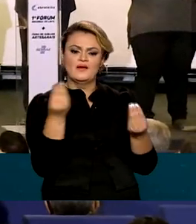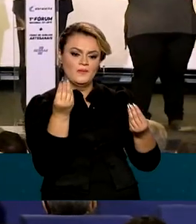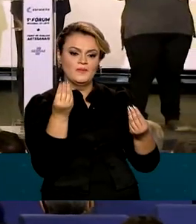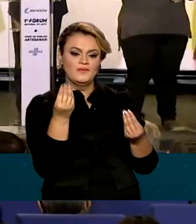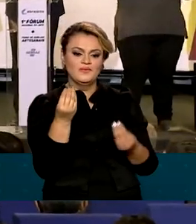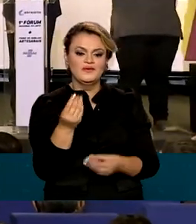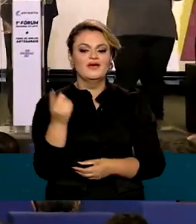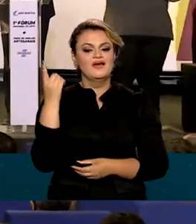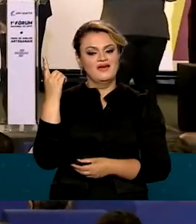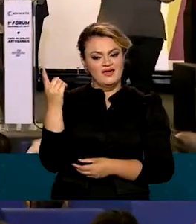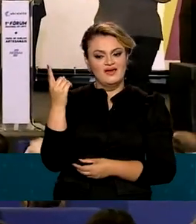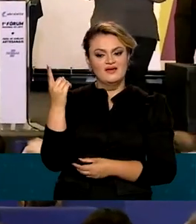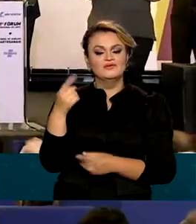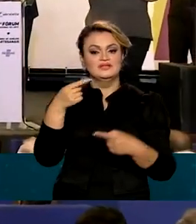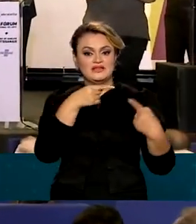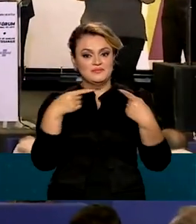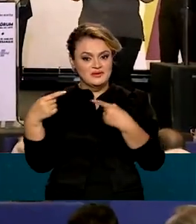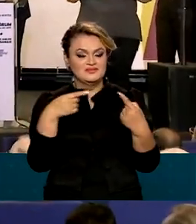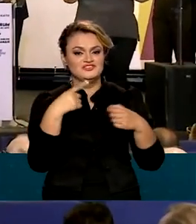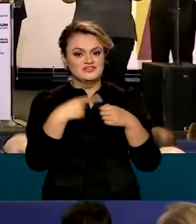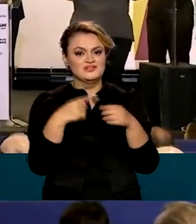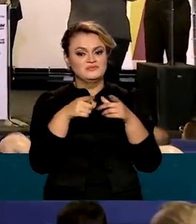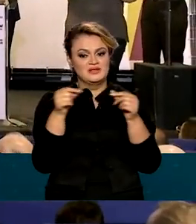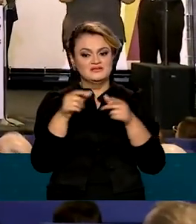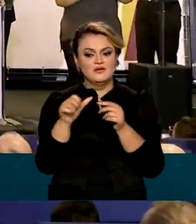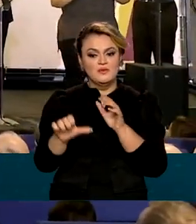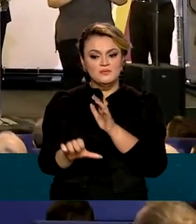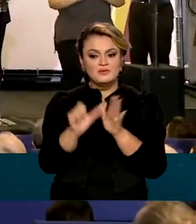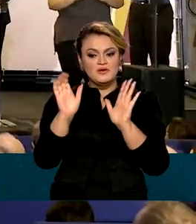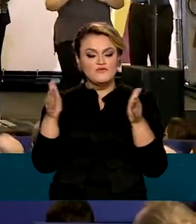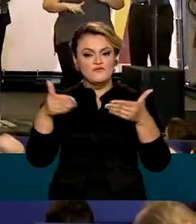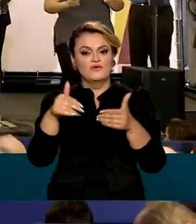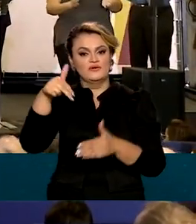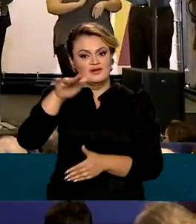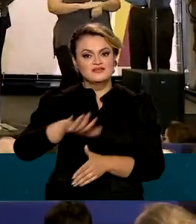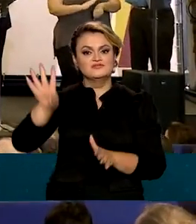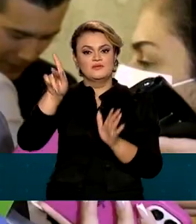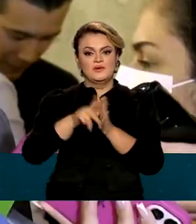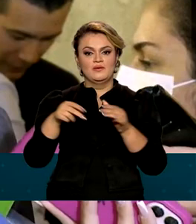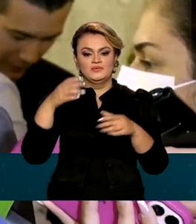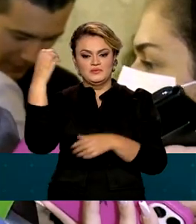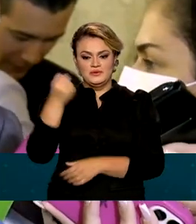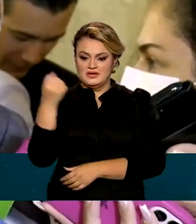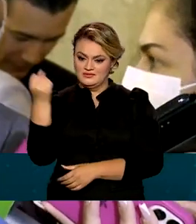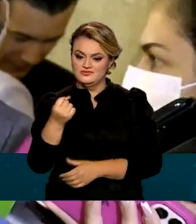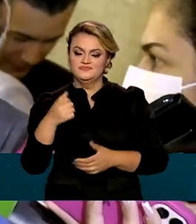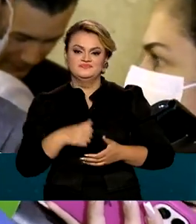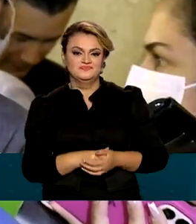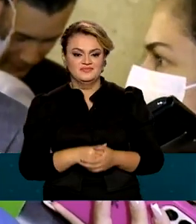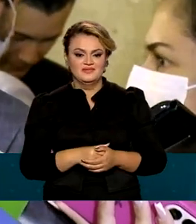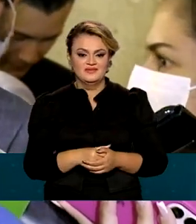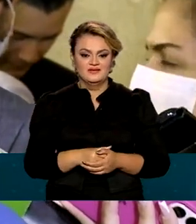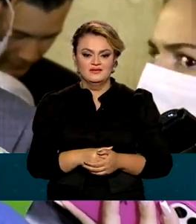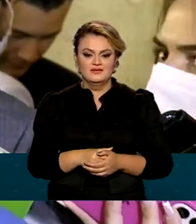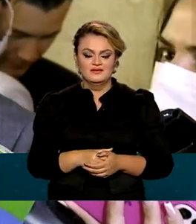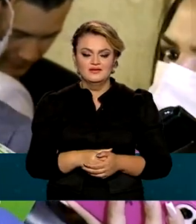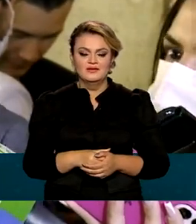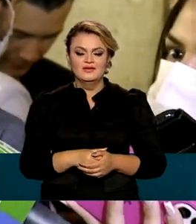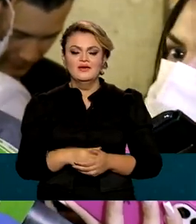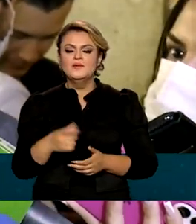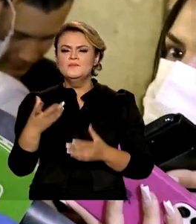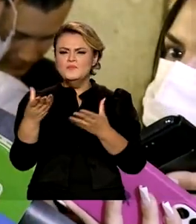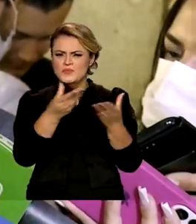É o que está em debate em Brasília durante o primeiro Fórum Nacional do Leite. O dia do pagamento do leite,